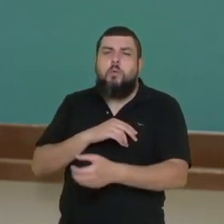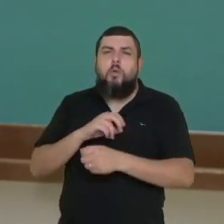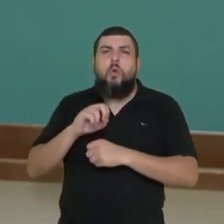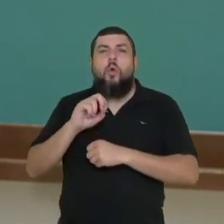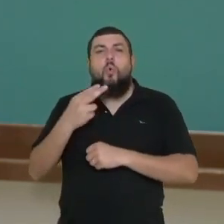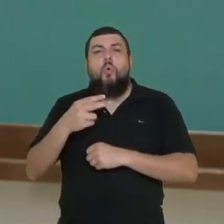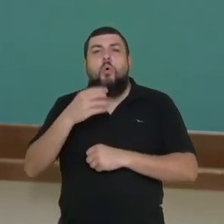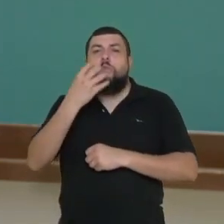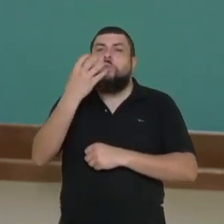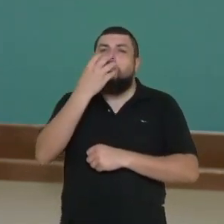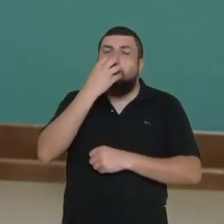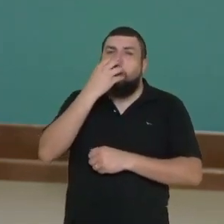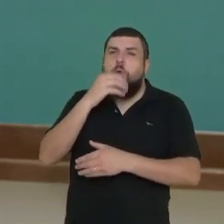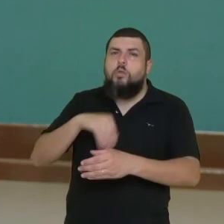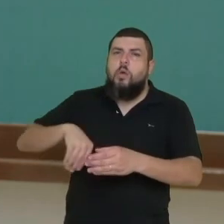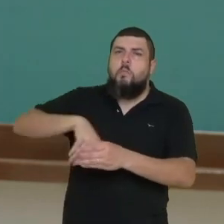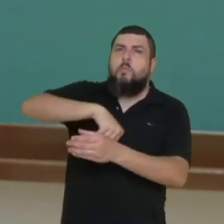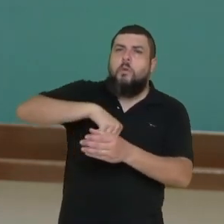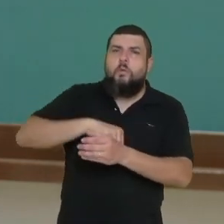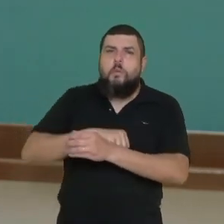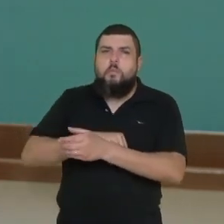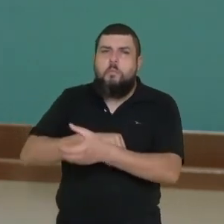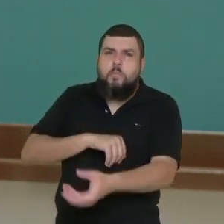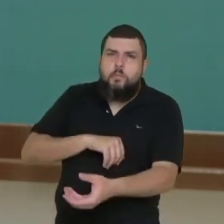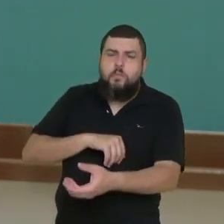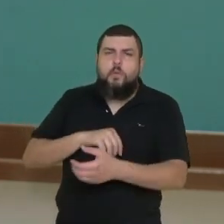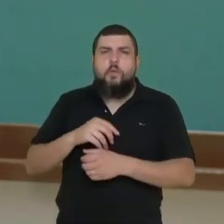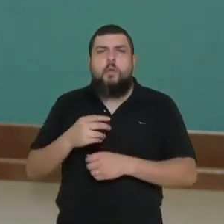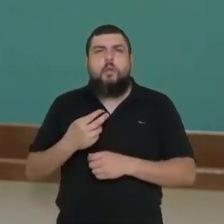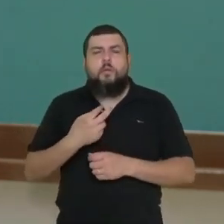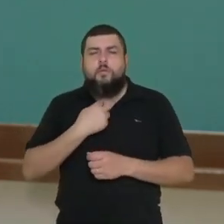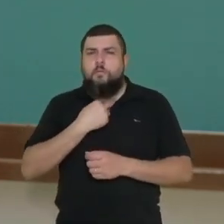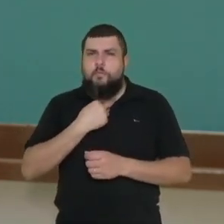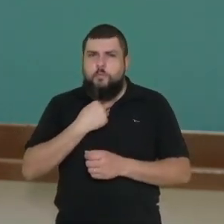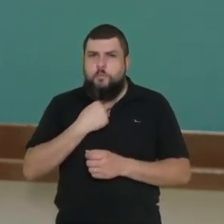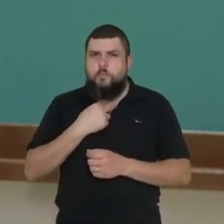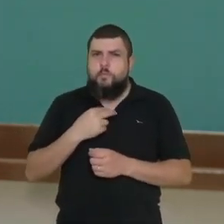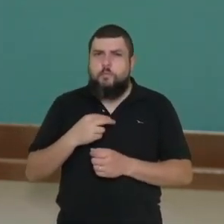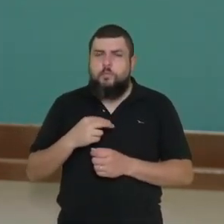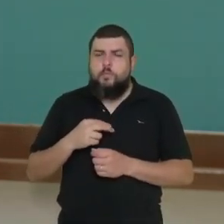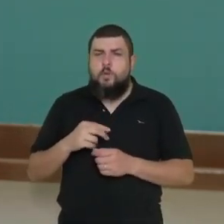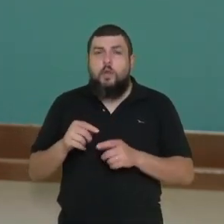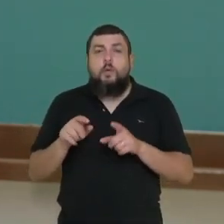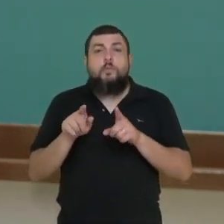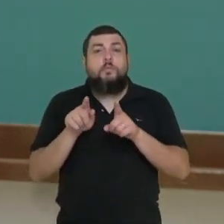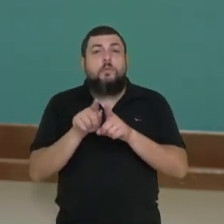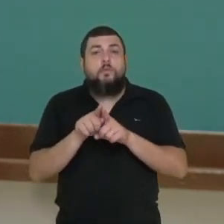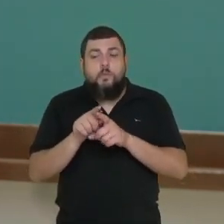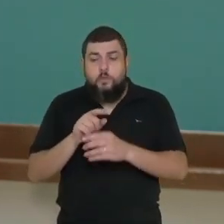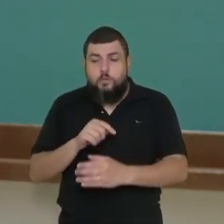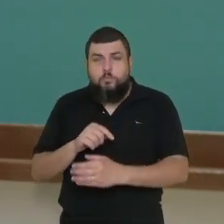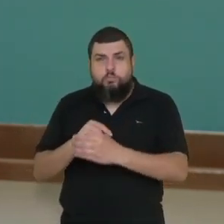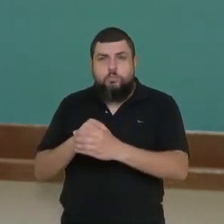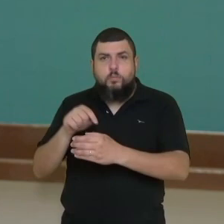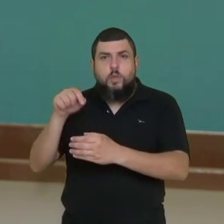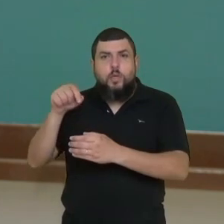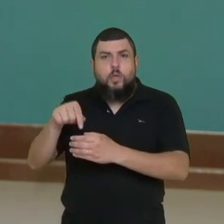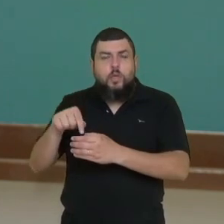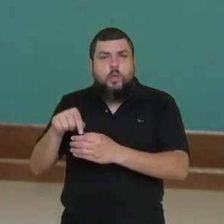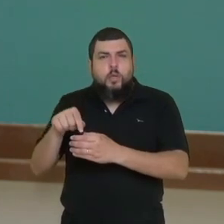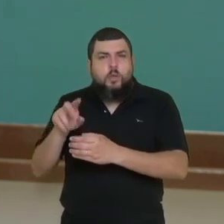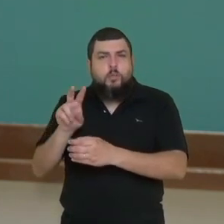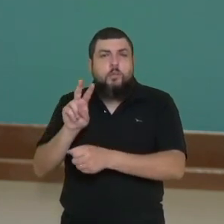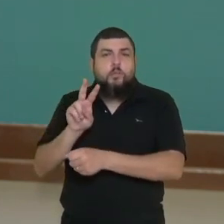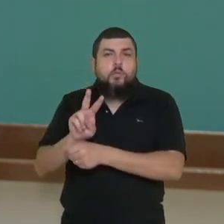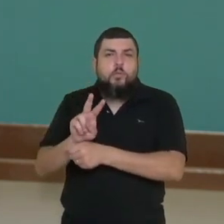cachorro, uma ave, um gato, alguma coisa que possa derrubá-lo, tá? E também que não sofra, né, com vento